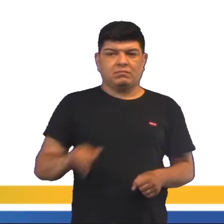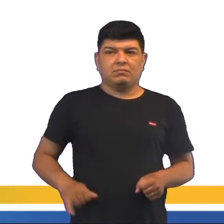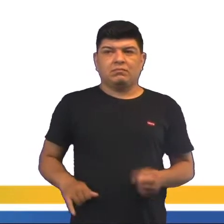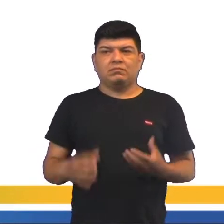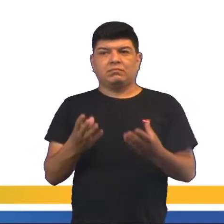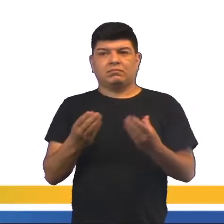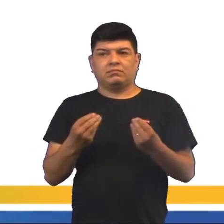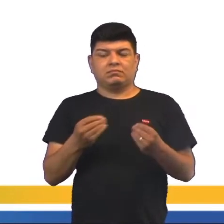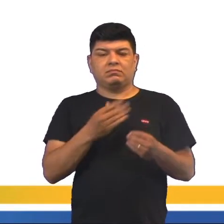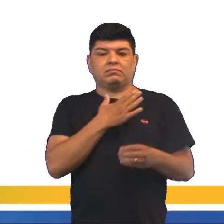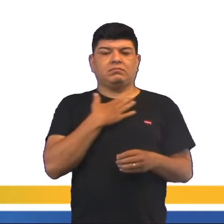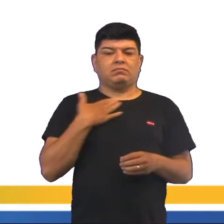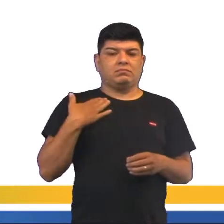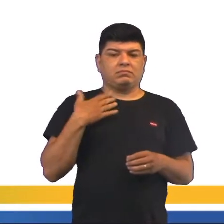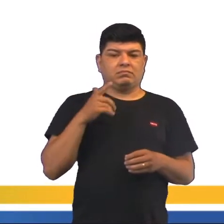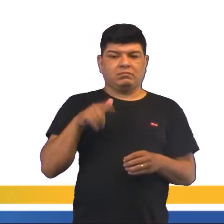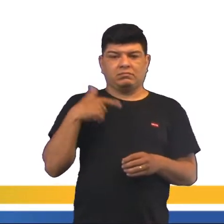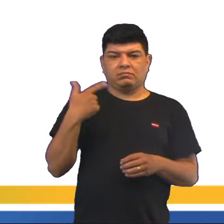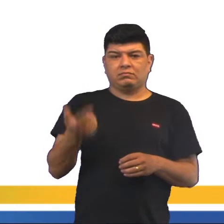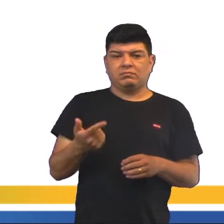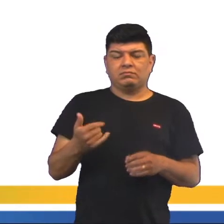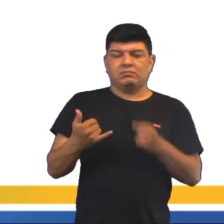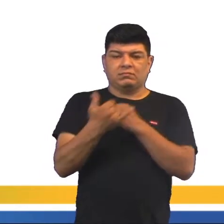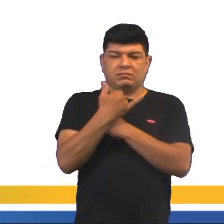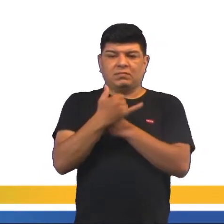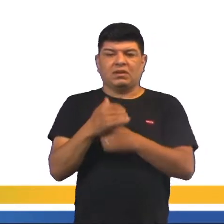muitos deles mortos após conspirações.